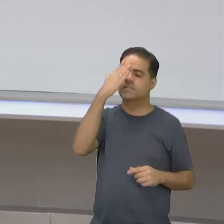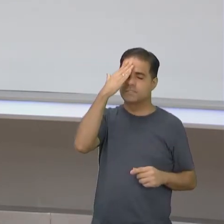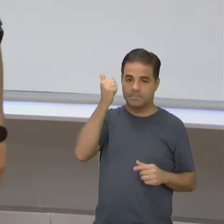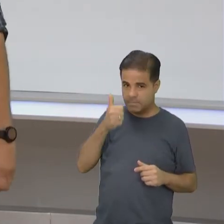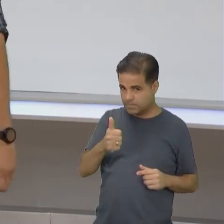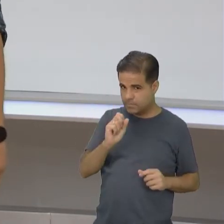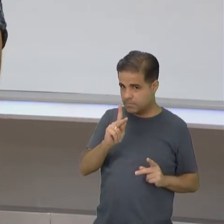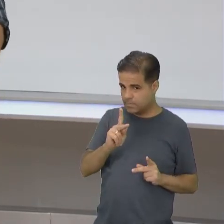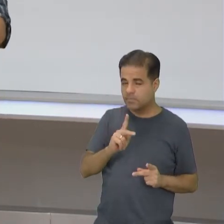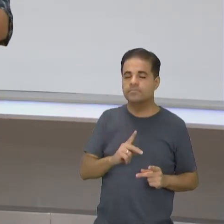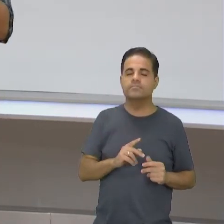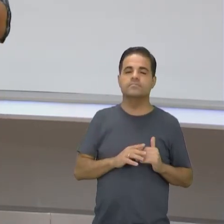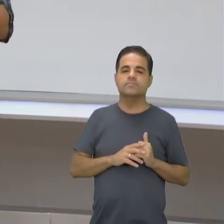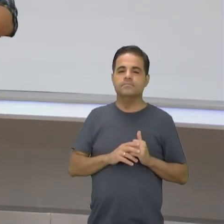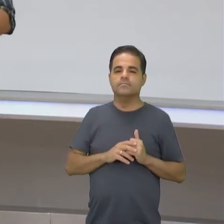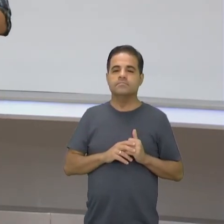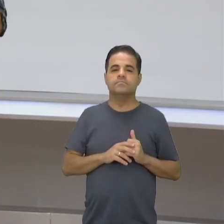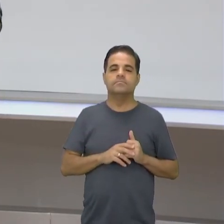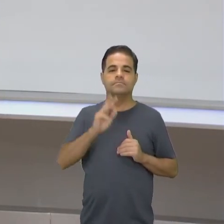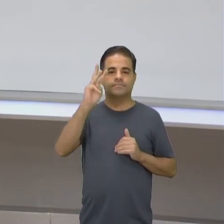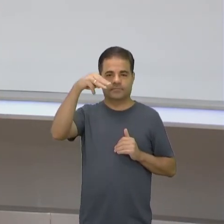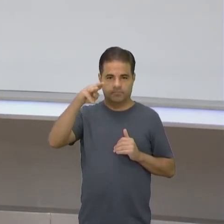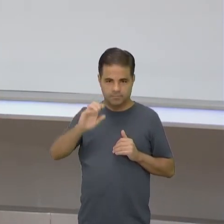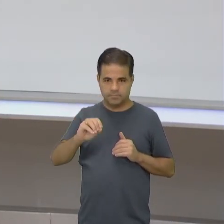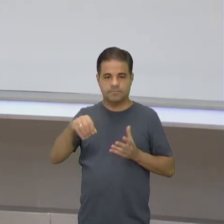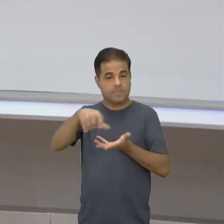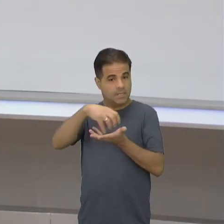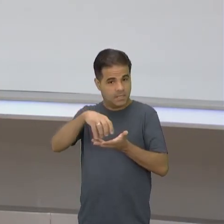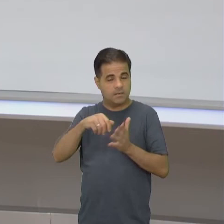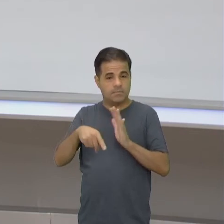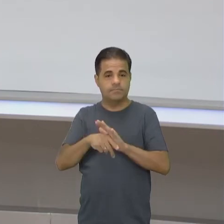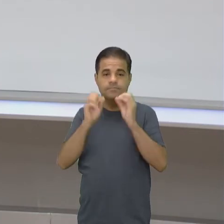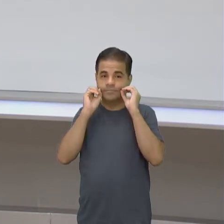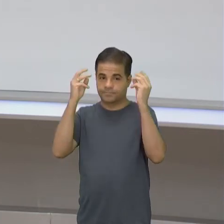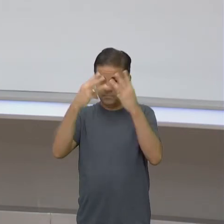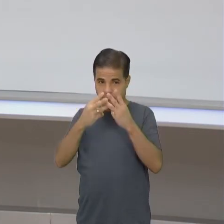WMO é Departamento de Clima das Nações Unidas. Temos mais